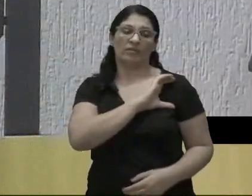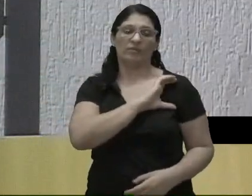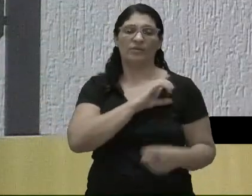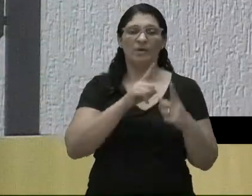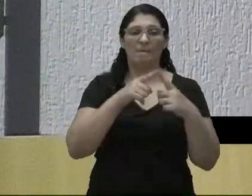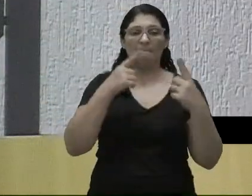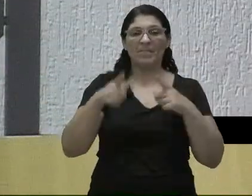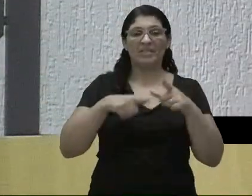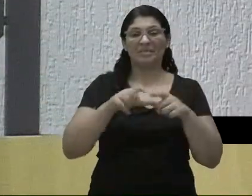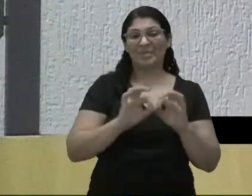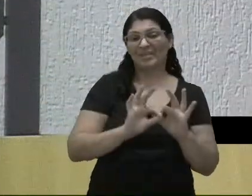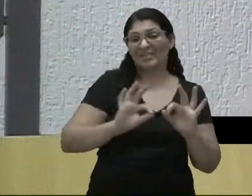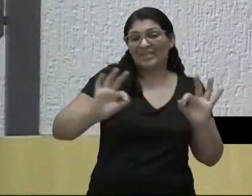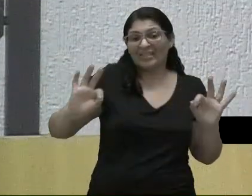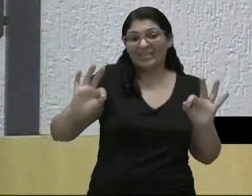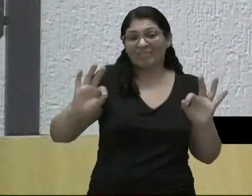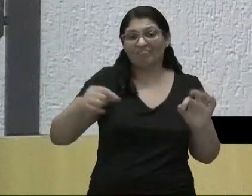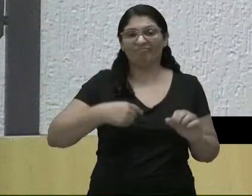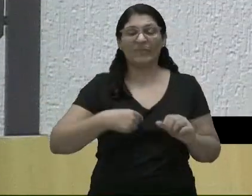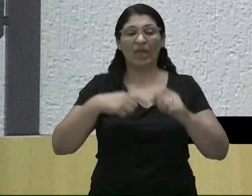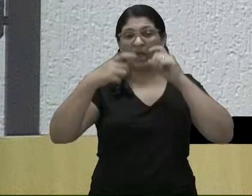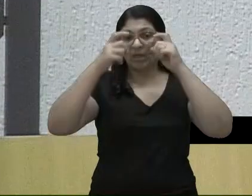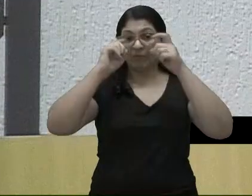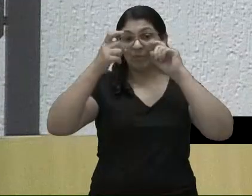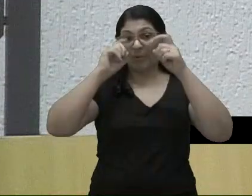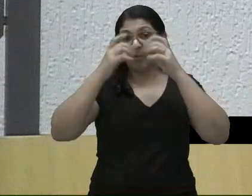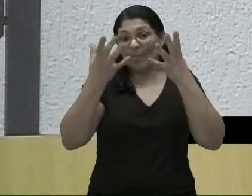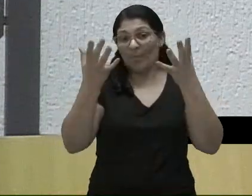à distância, daí eu fico preocupado também.